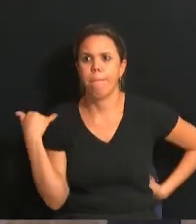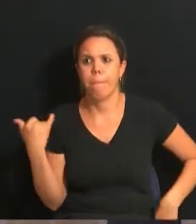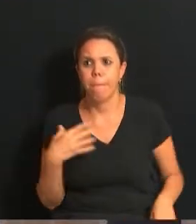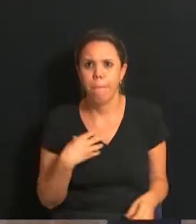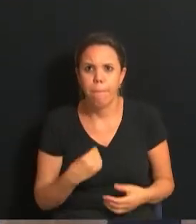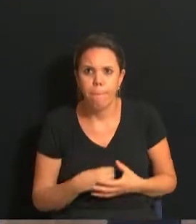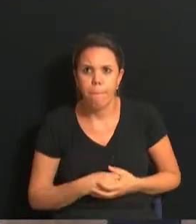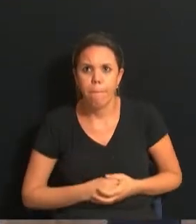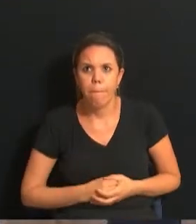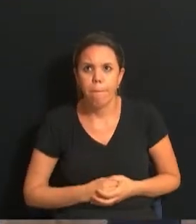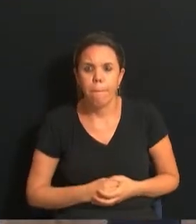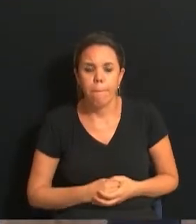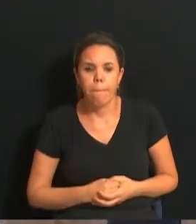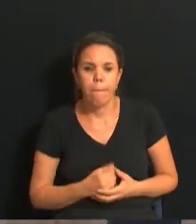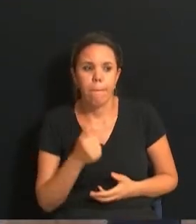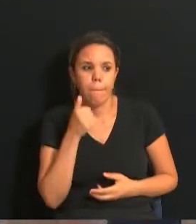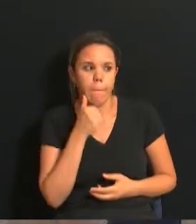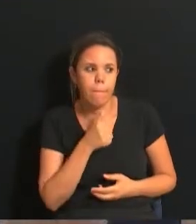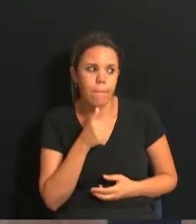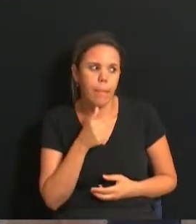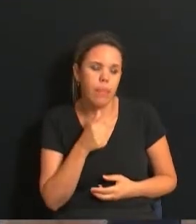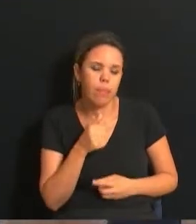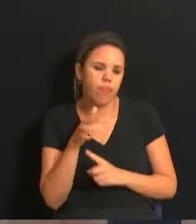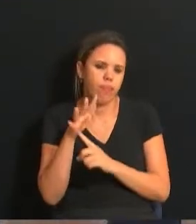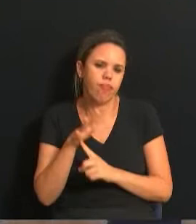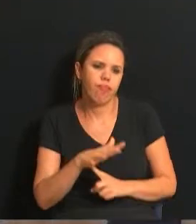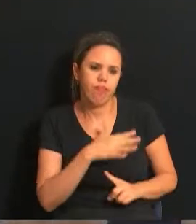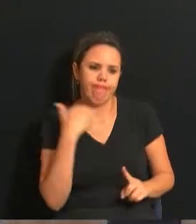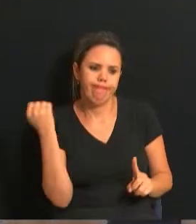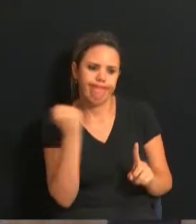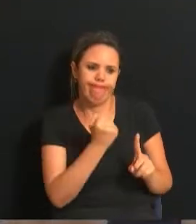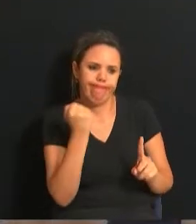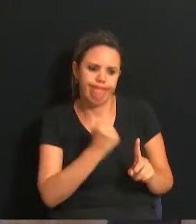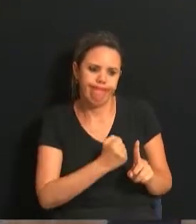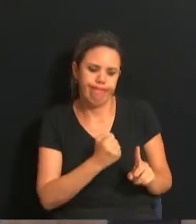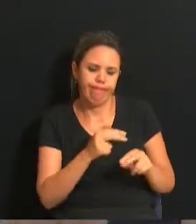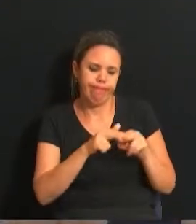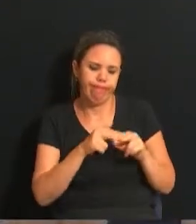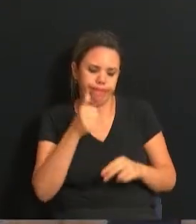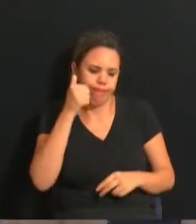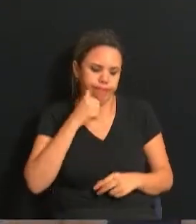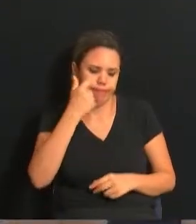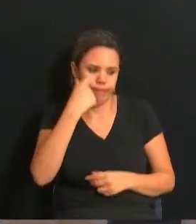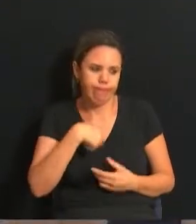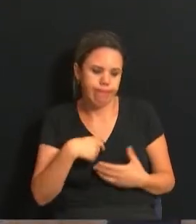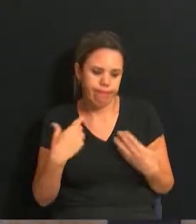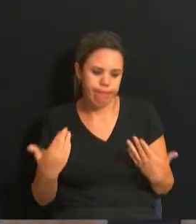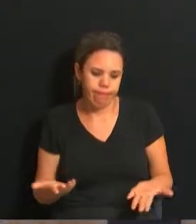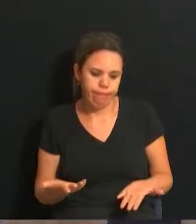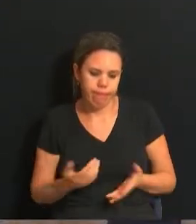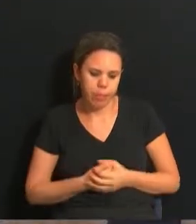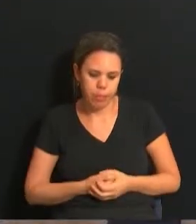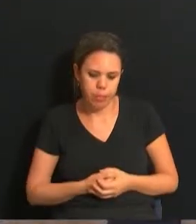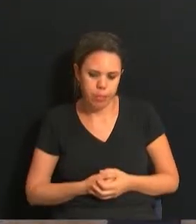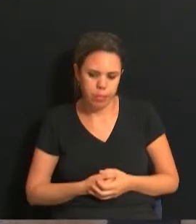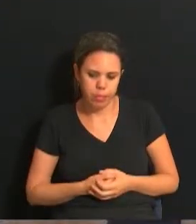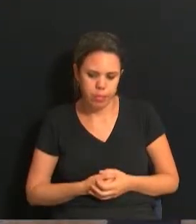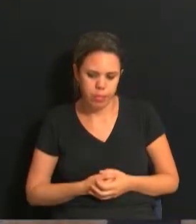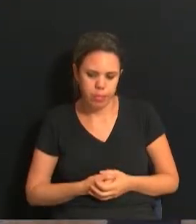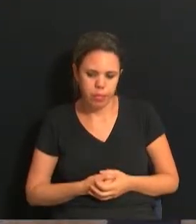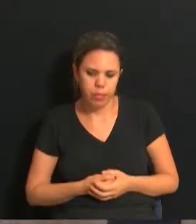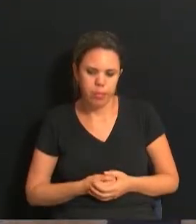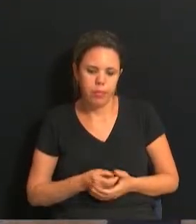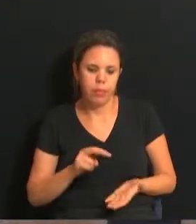Né? São mulheres que foram assassinadas pela sua condição de mulher, e é isso que tipifica o